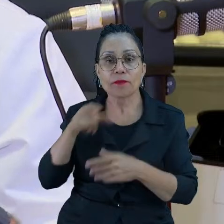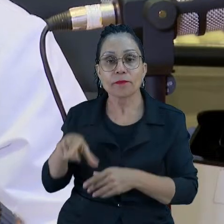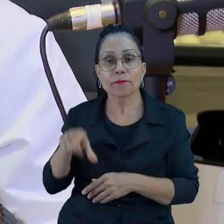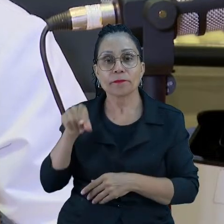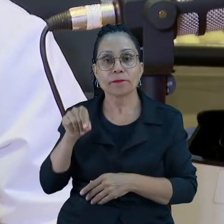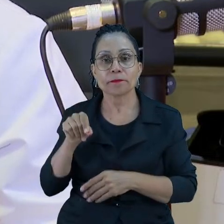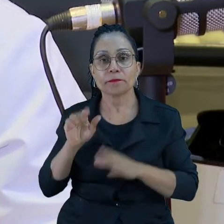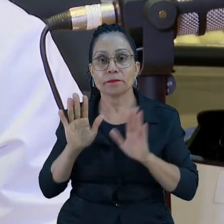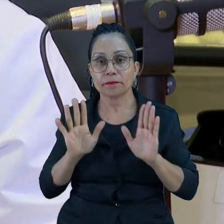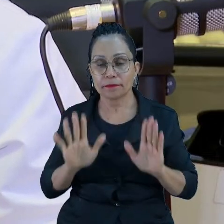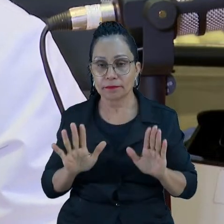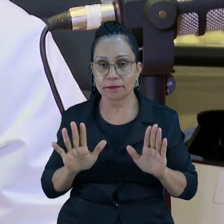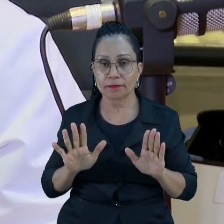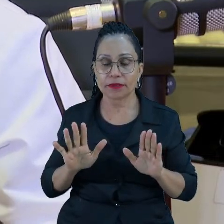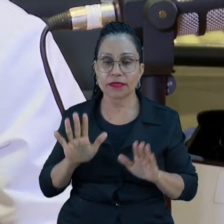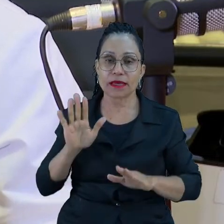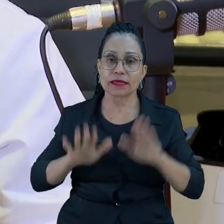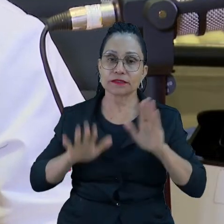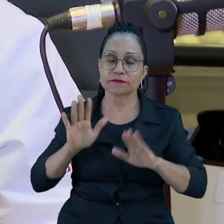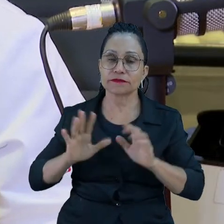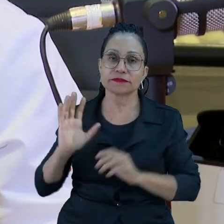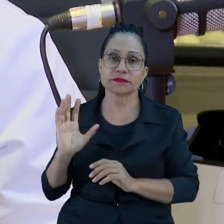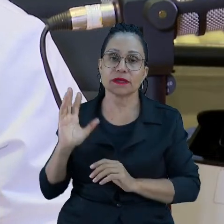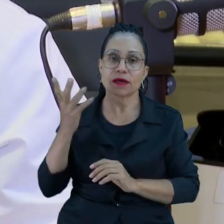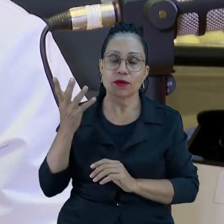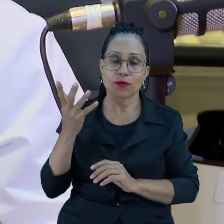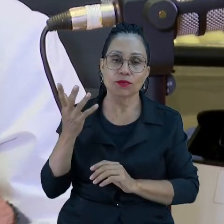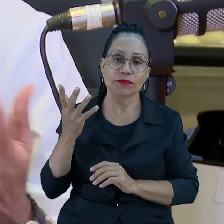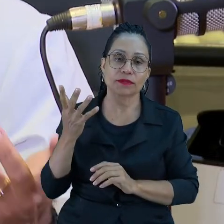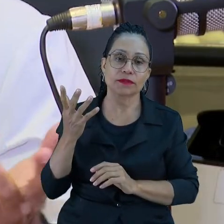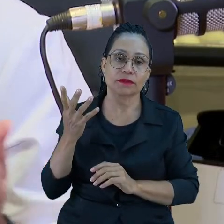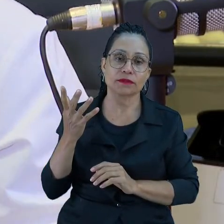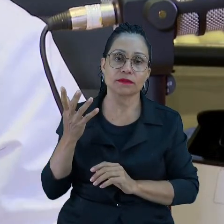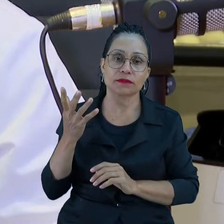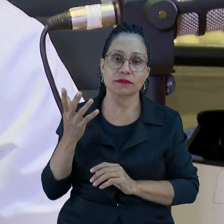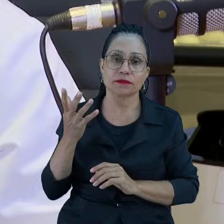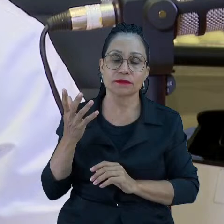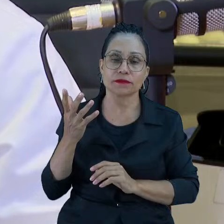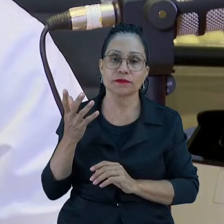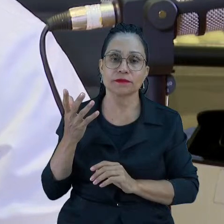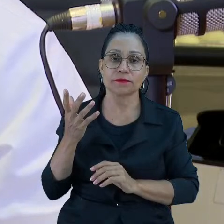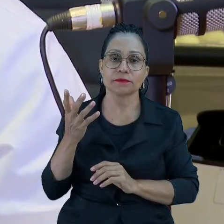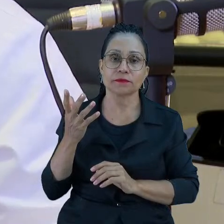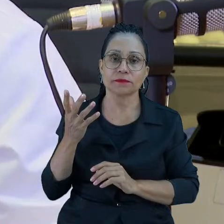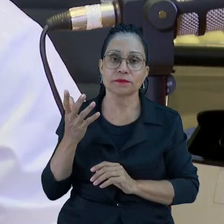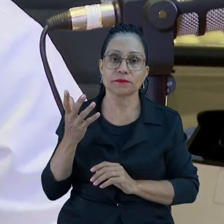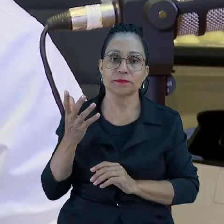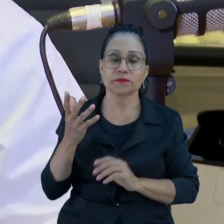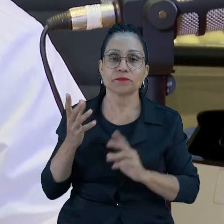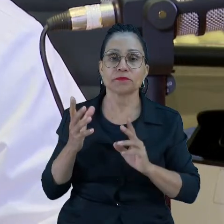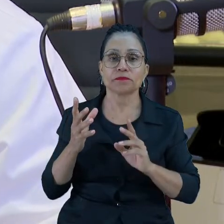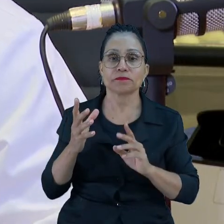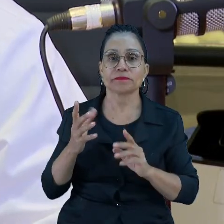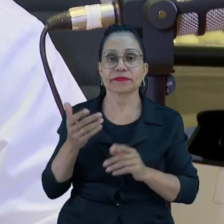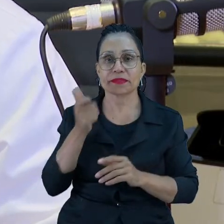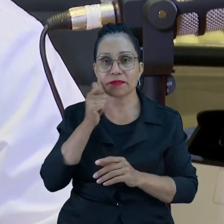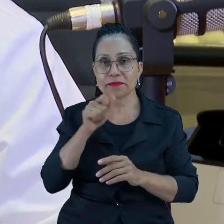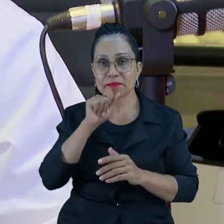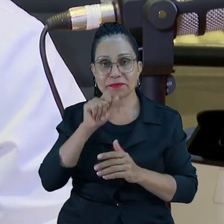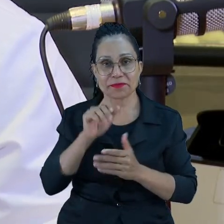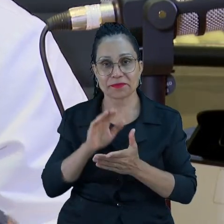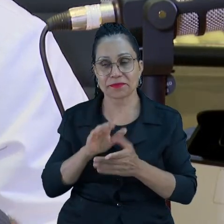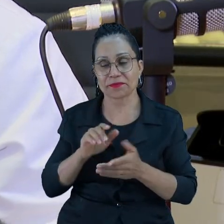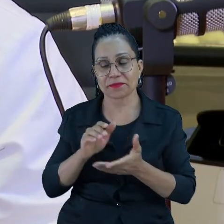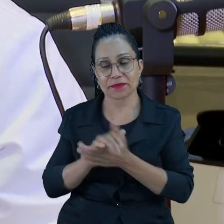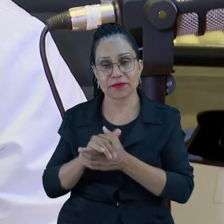Mas, muitas vezes acontece, como a Carol falou, a doutora Ana falou, né? Carol é minha esposa,